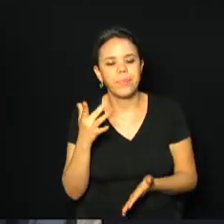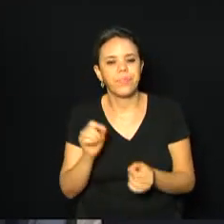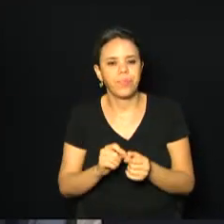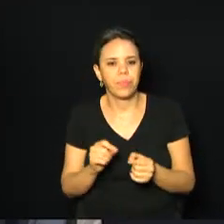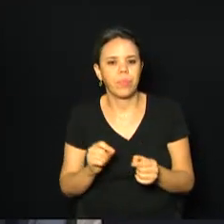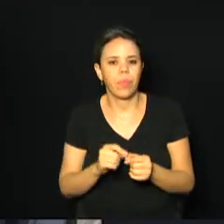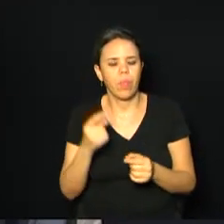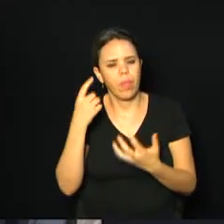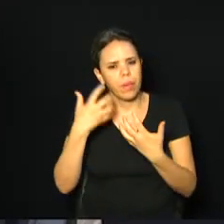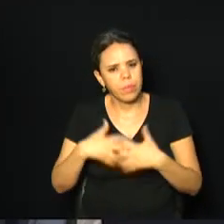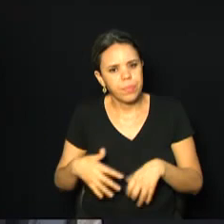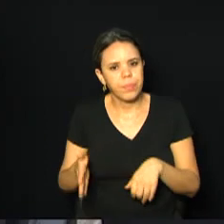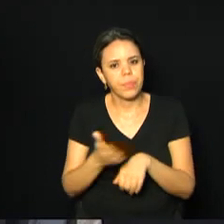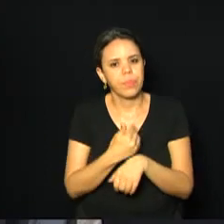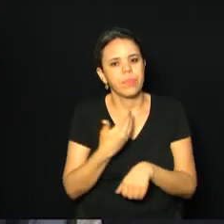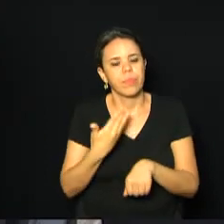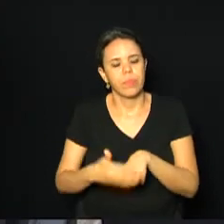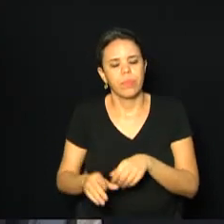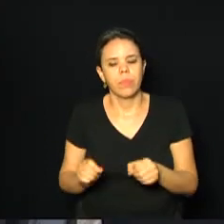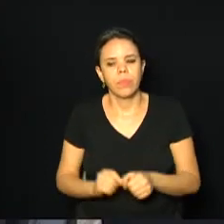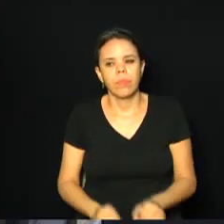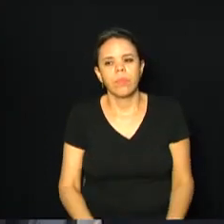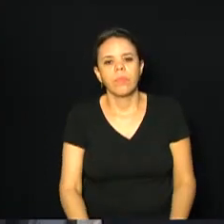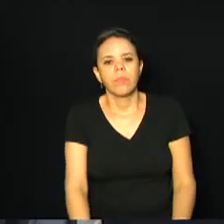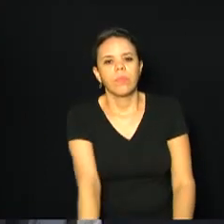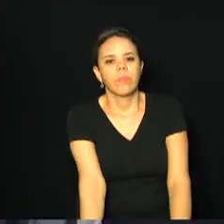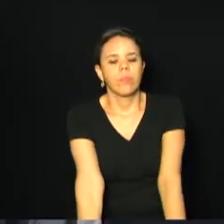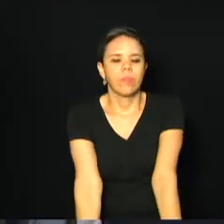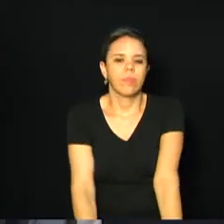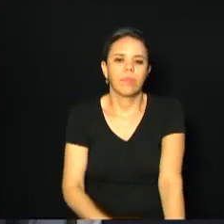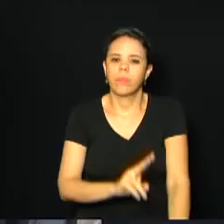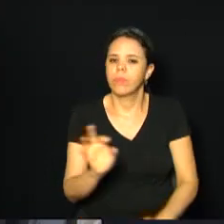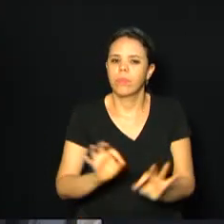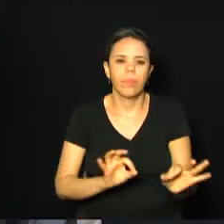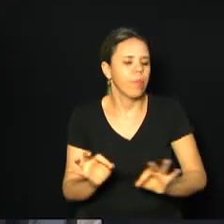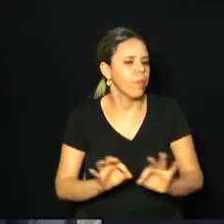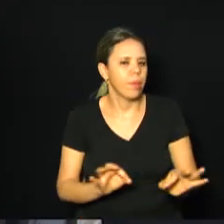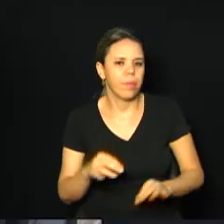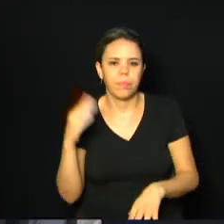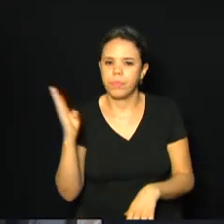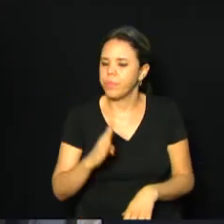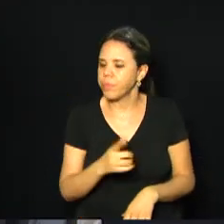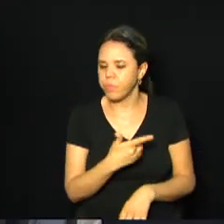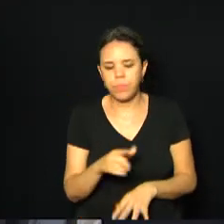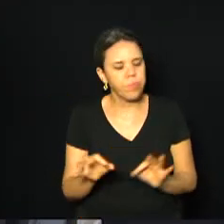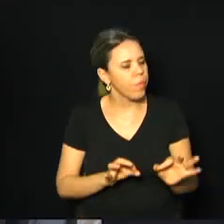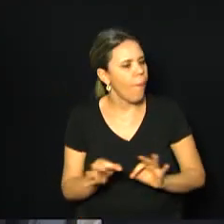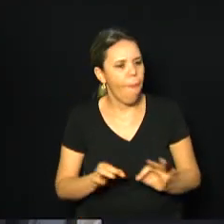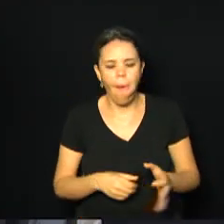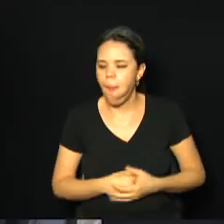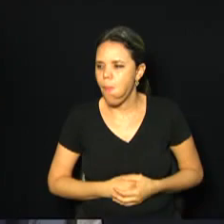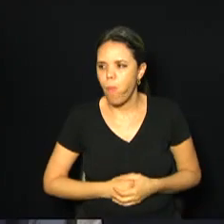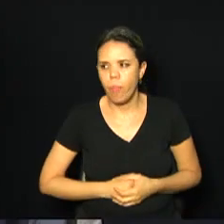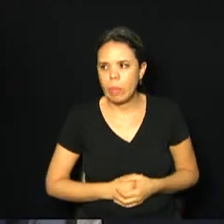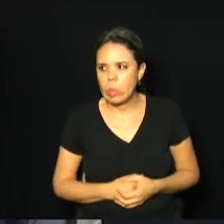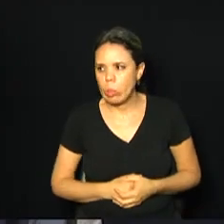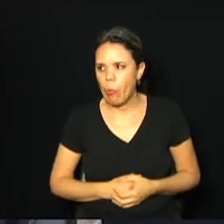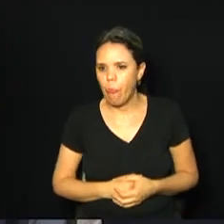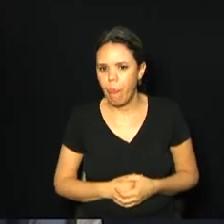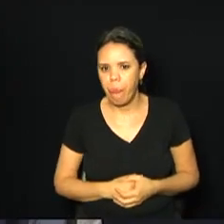bem pensada antes de colocar em prática. Ela ainda não estava preparada e o Brasil não estava preparado para isso.